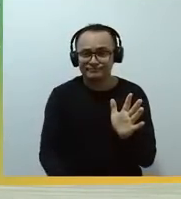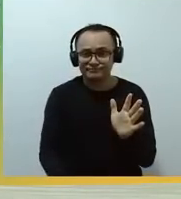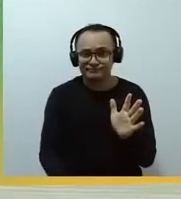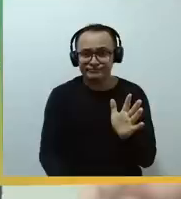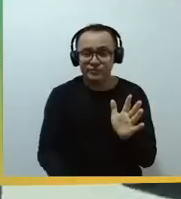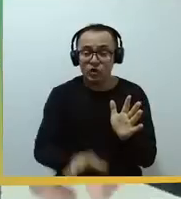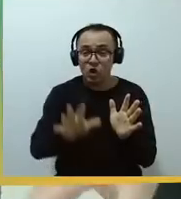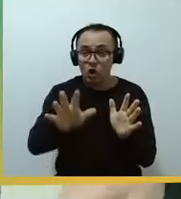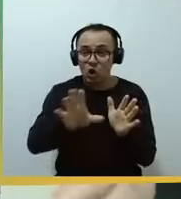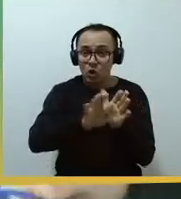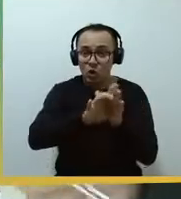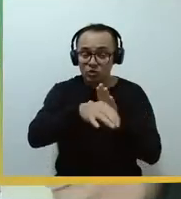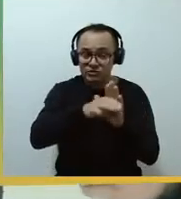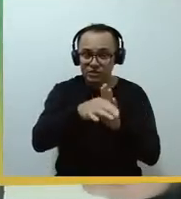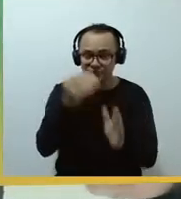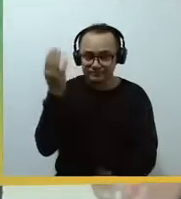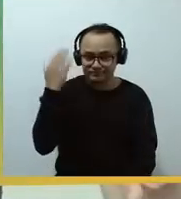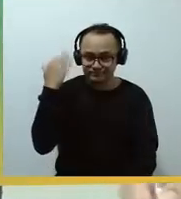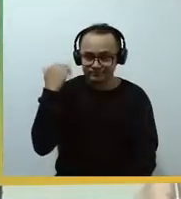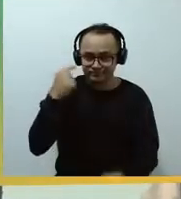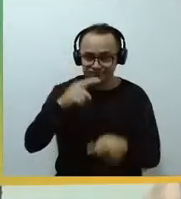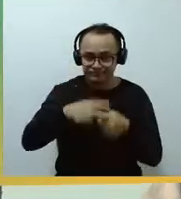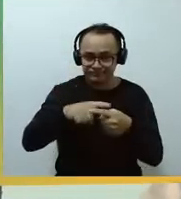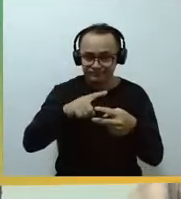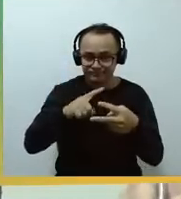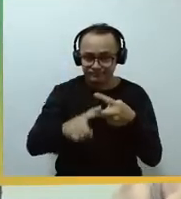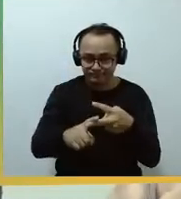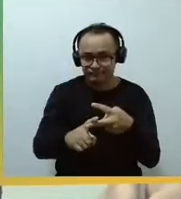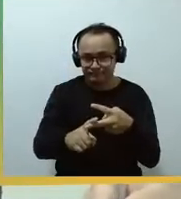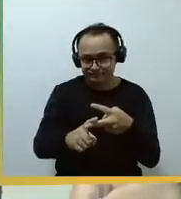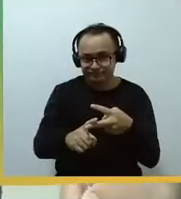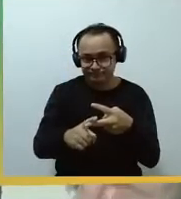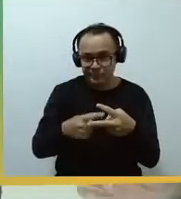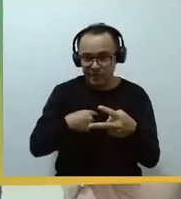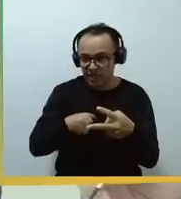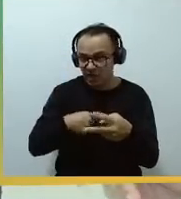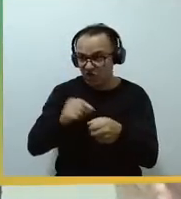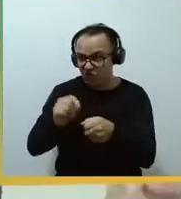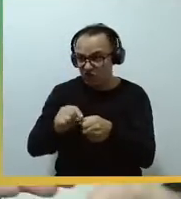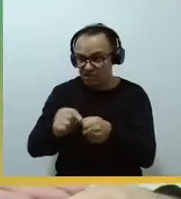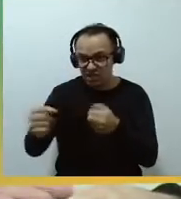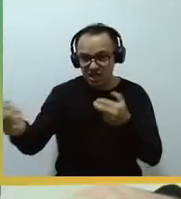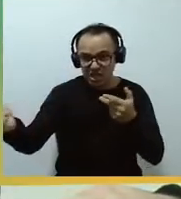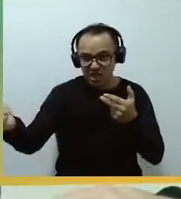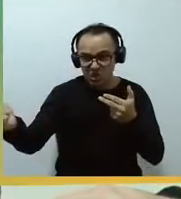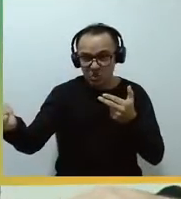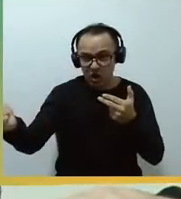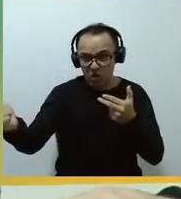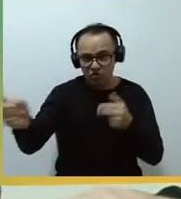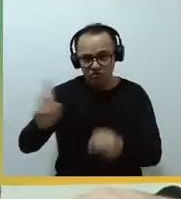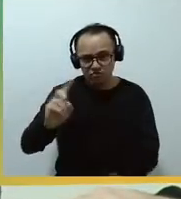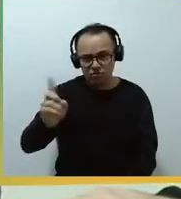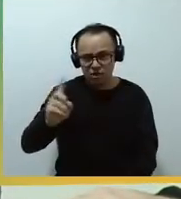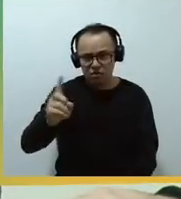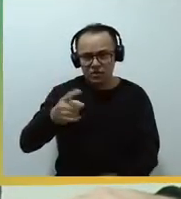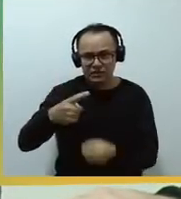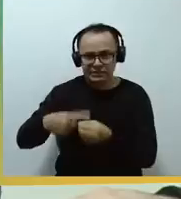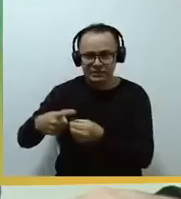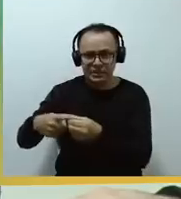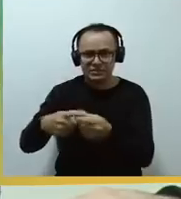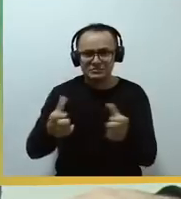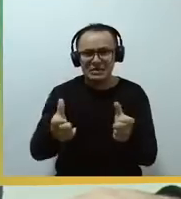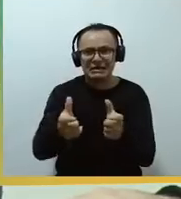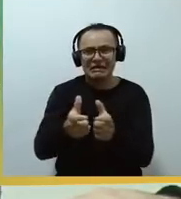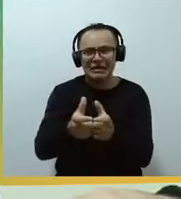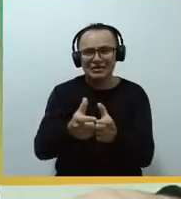Uma, não fazer com os outros o que eles estavam fazendo para nós, não impedir que municípios pequenos, né, e que não têm a capacidade de ter um